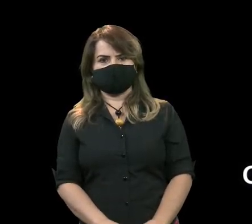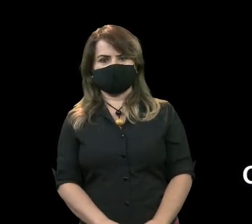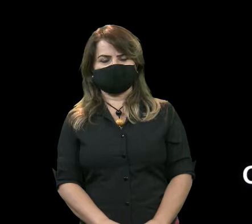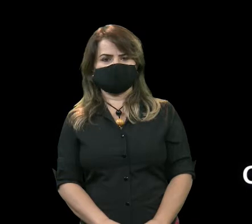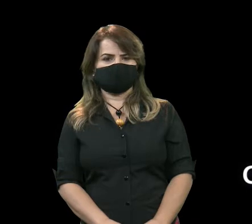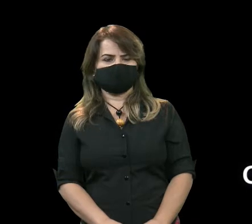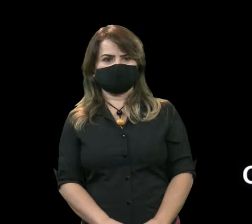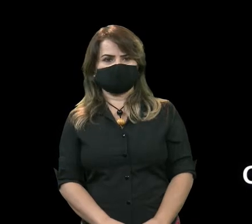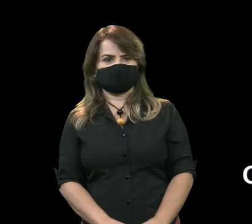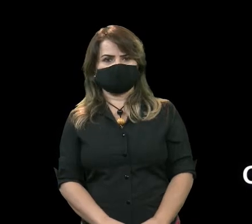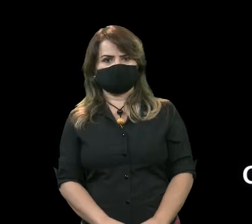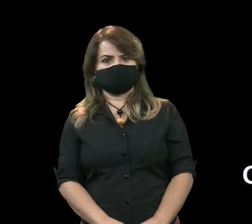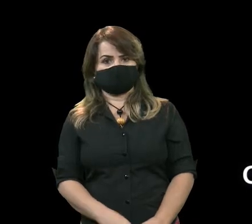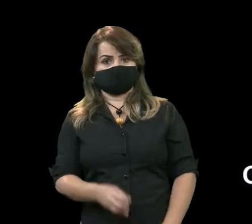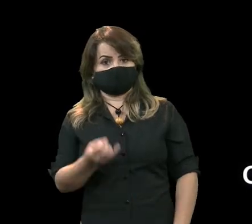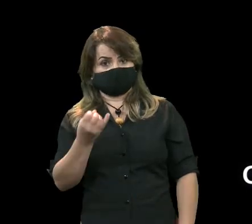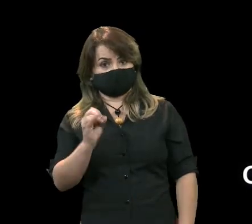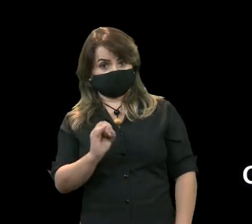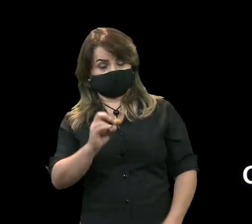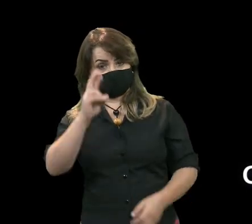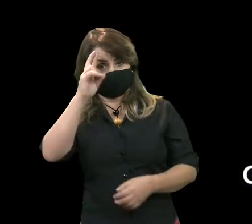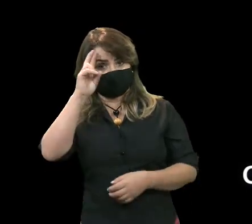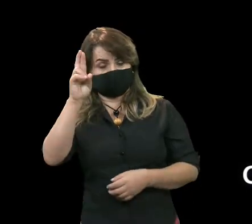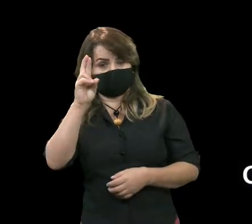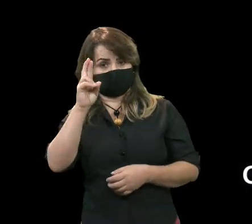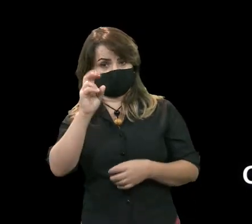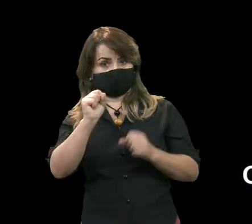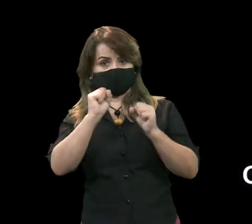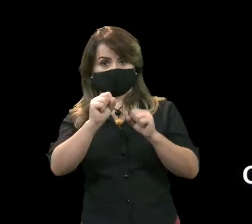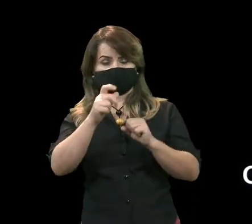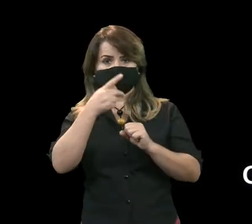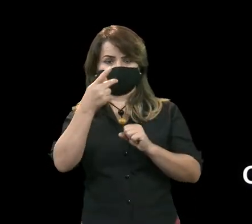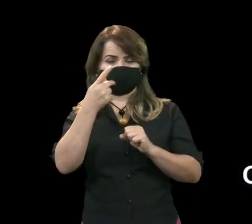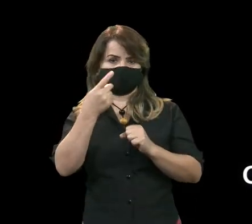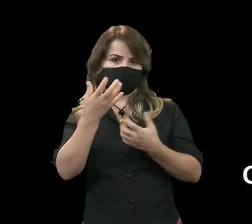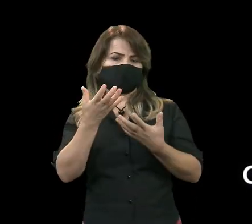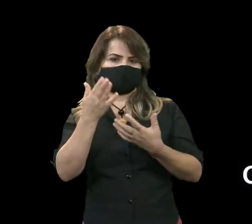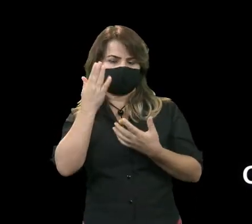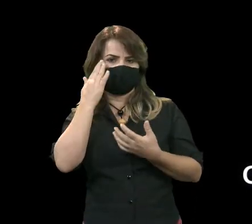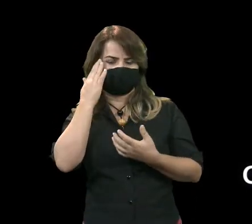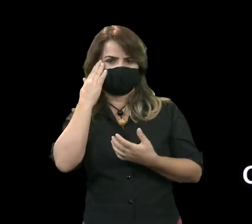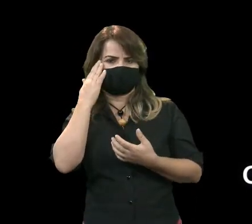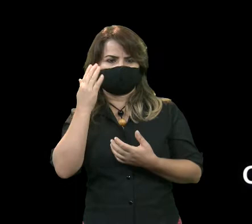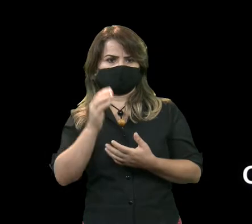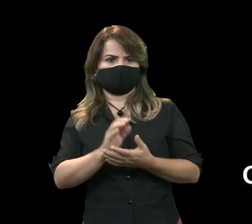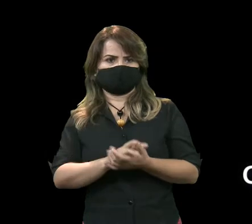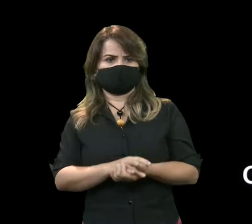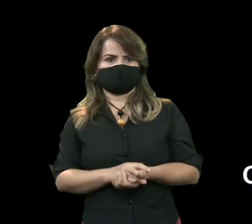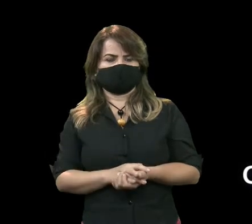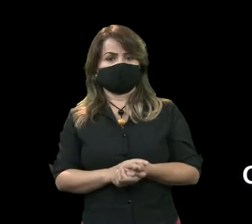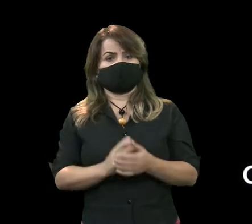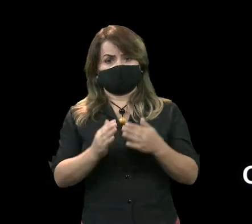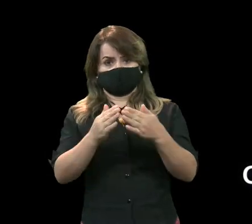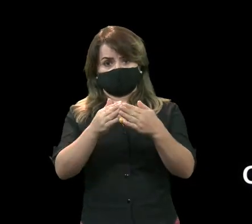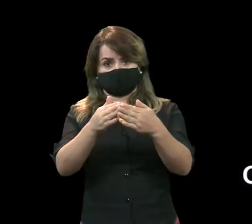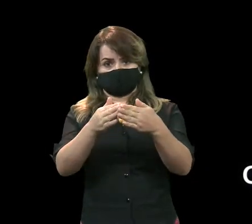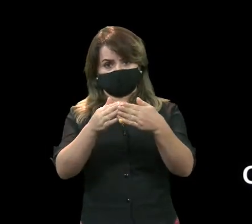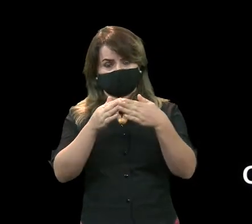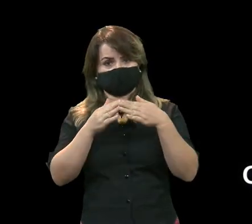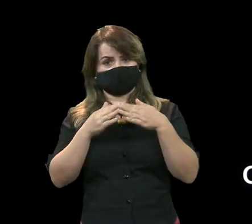Se Vossa Excelência puder, como presidente, se manifestar, eu gostaria de ouvir antes da sequência do meu voto. Por favor, refaça a sua